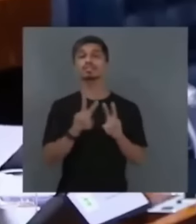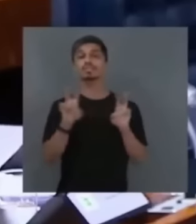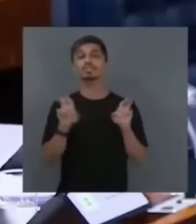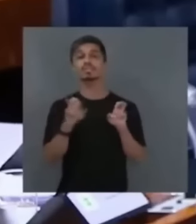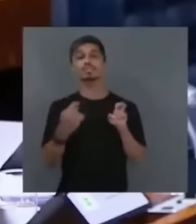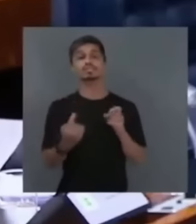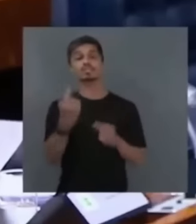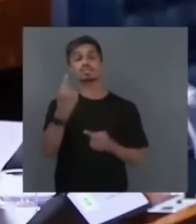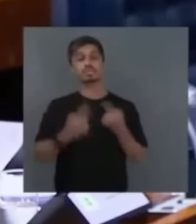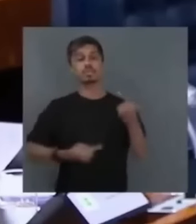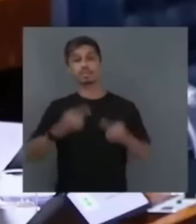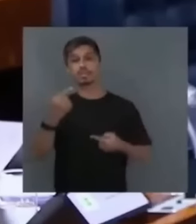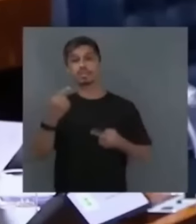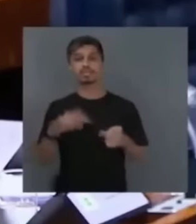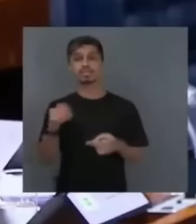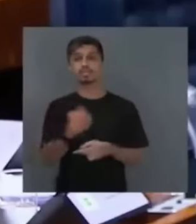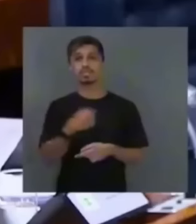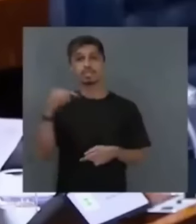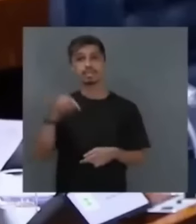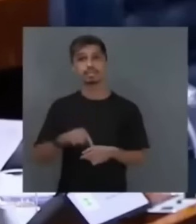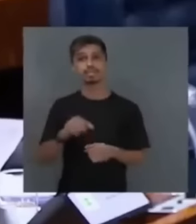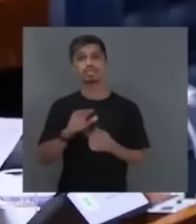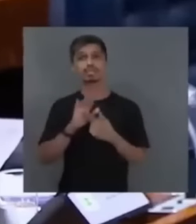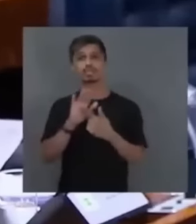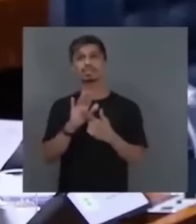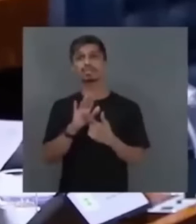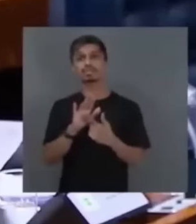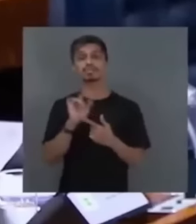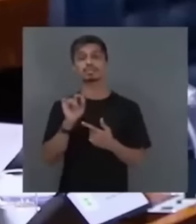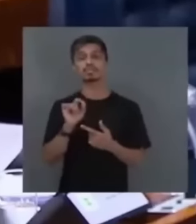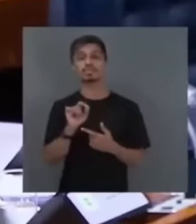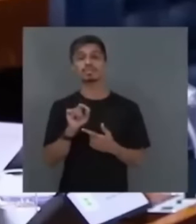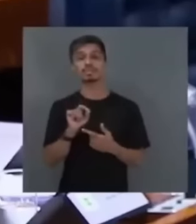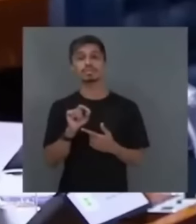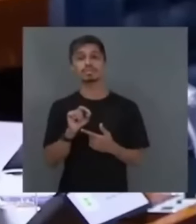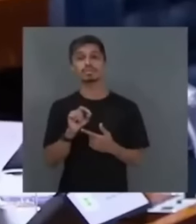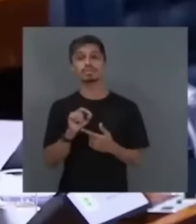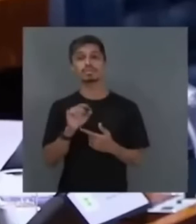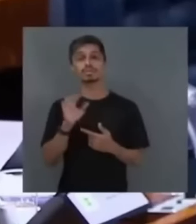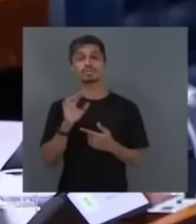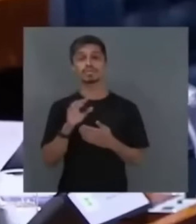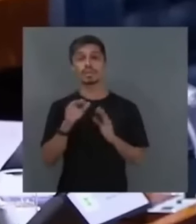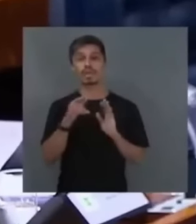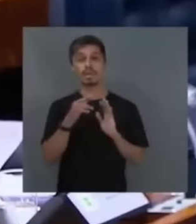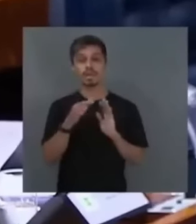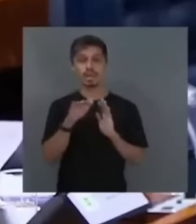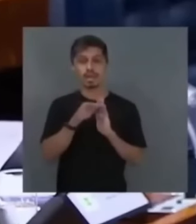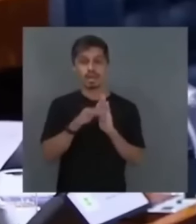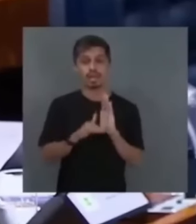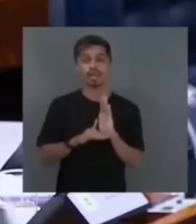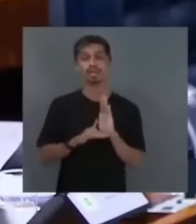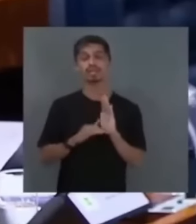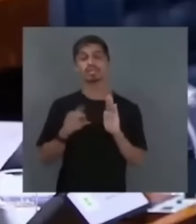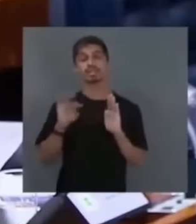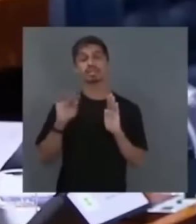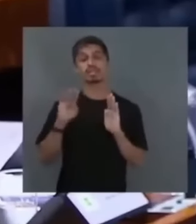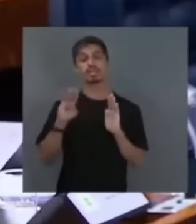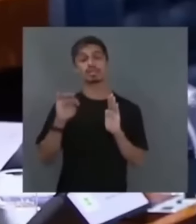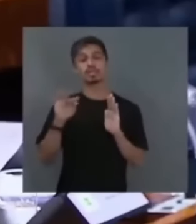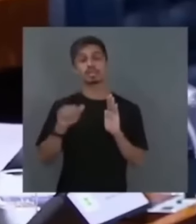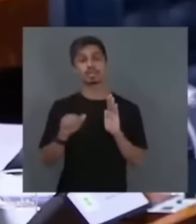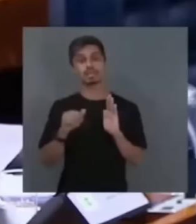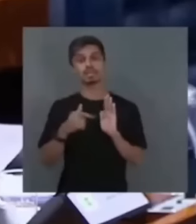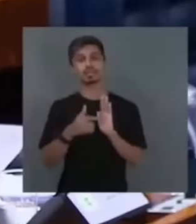alguma polêmica. Nós estamos dizendo aqui, a diretriz que a deputada Tabata aponta aqui